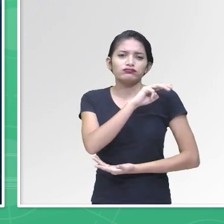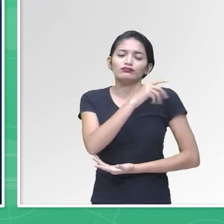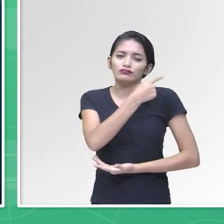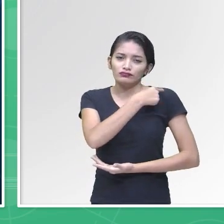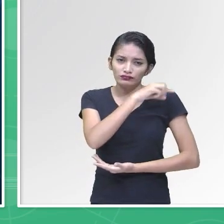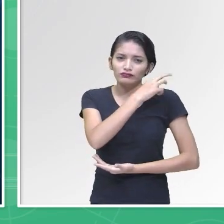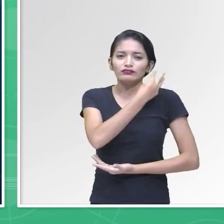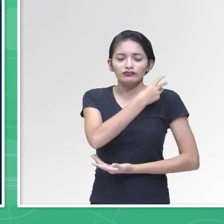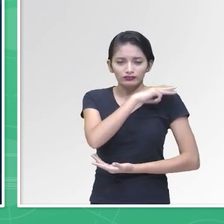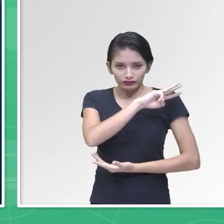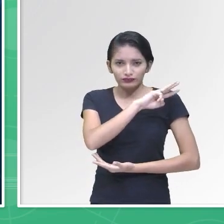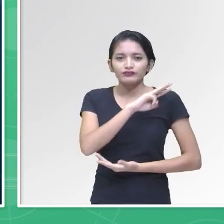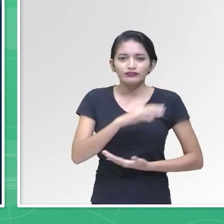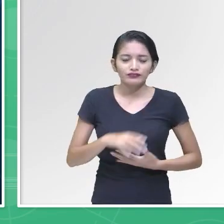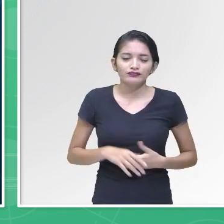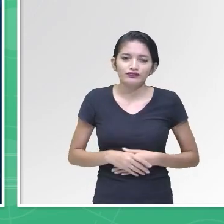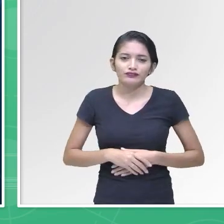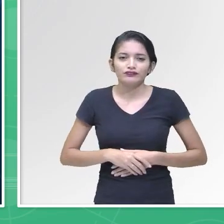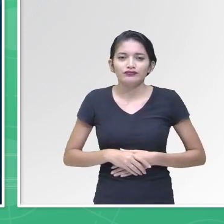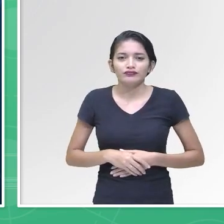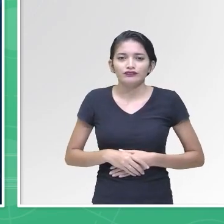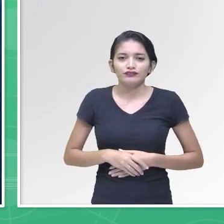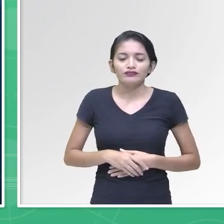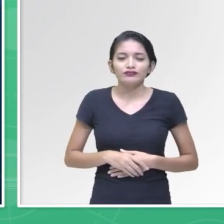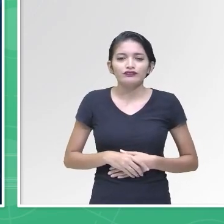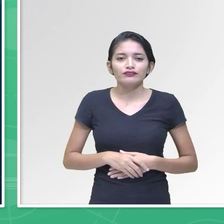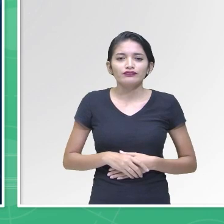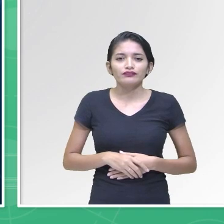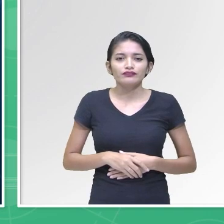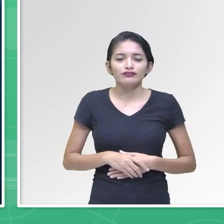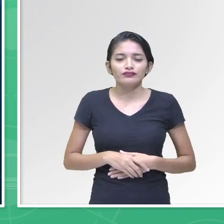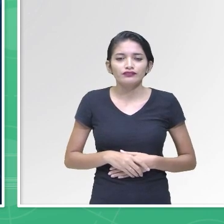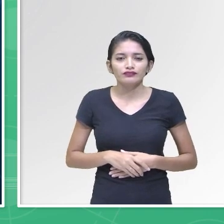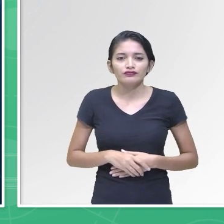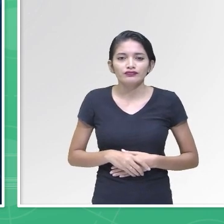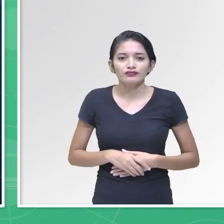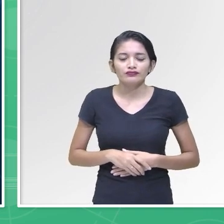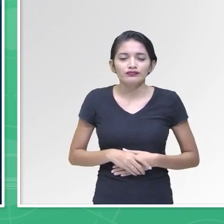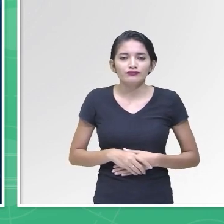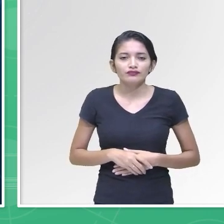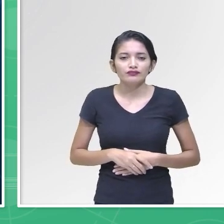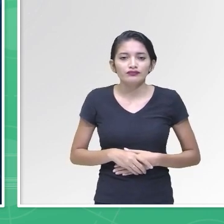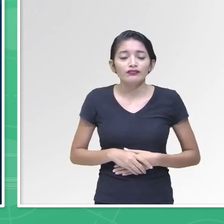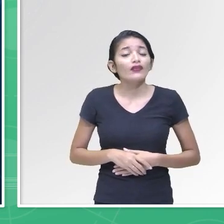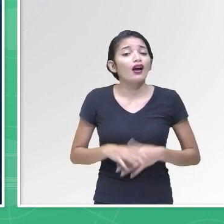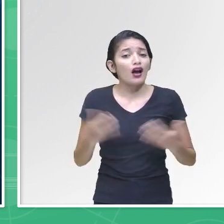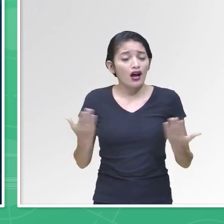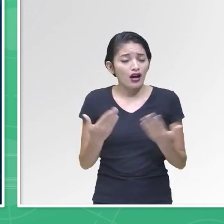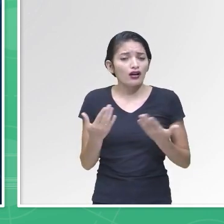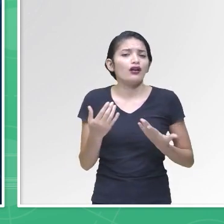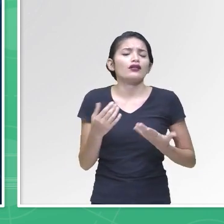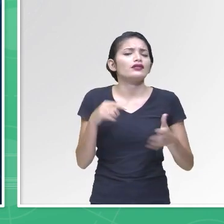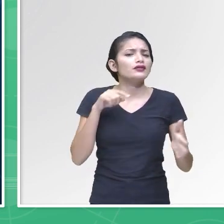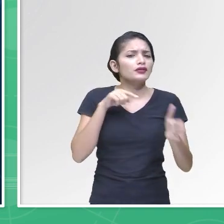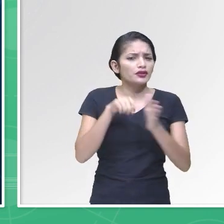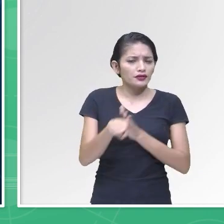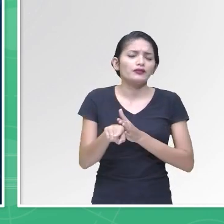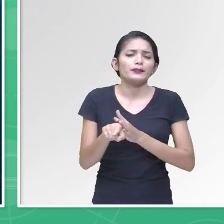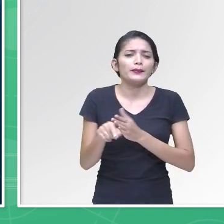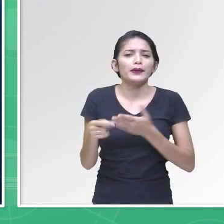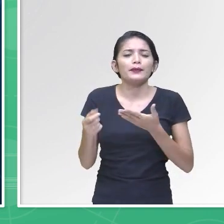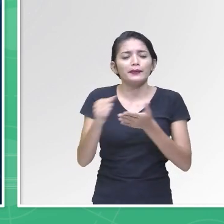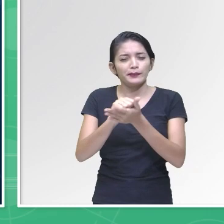11ª etapa da educação de jovens e adultos. Vamos às questões da nossa dinâmica